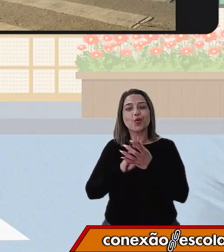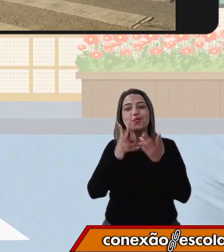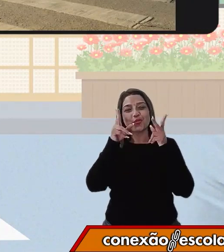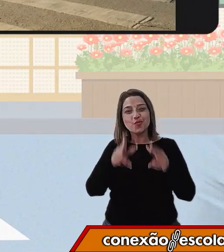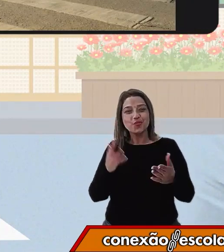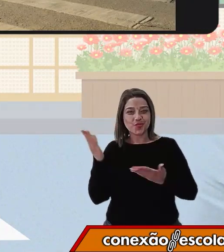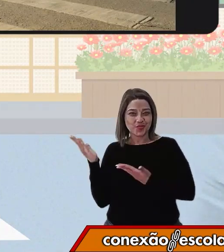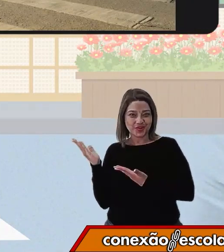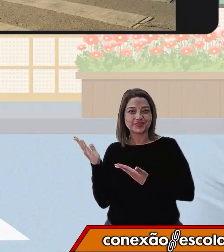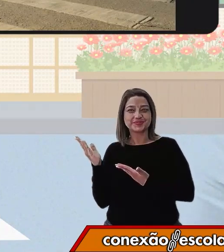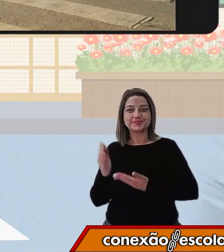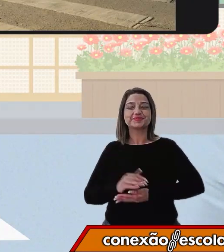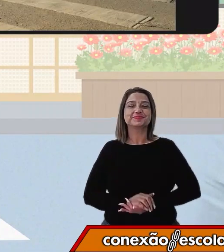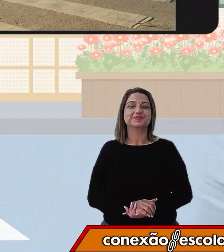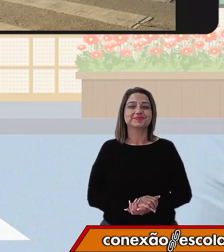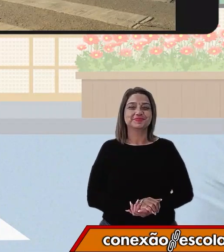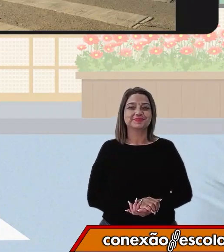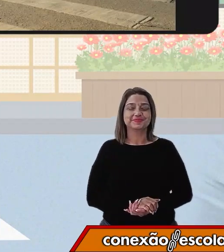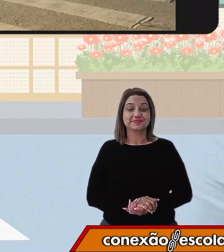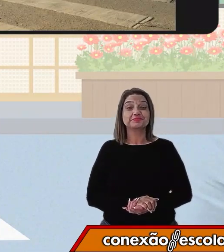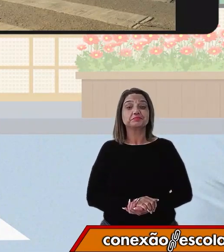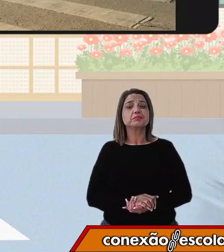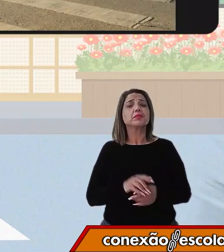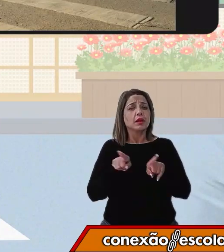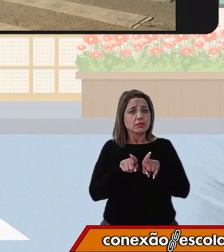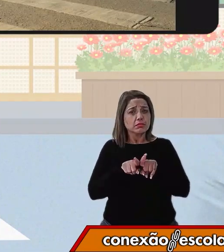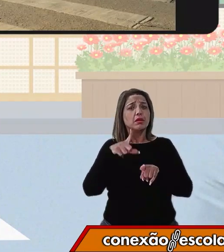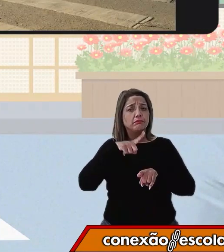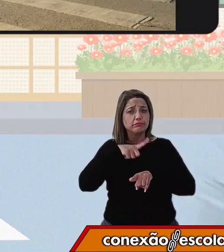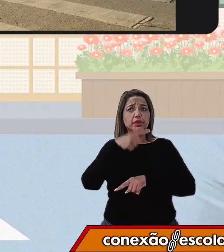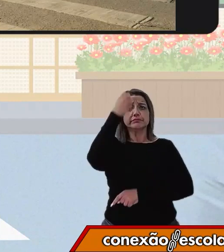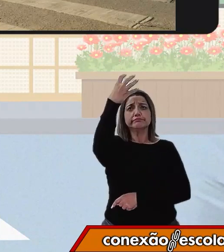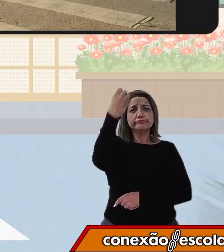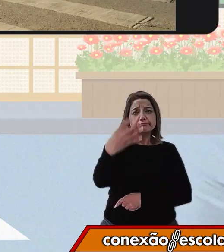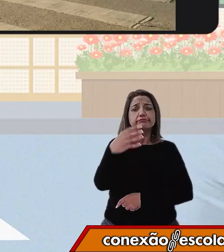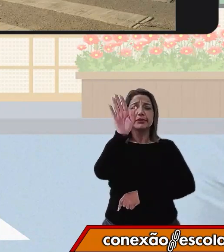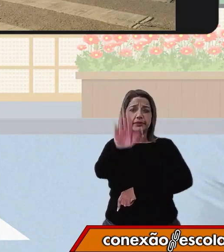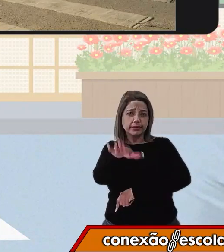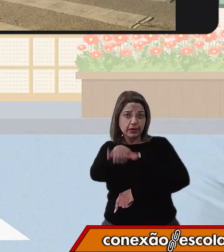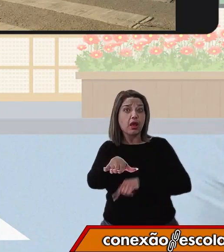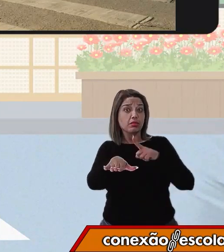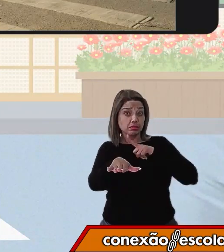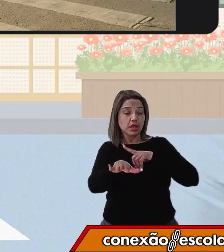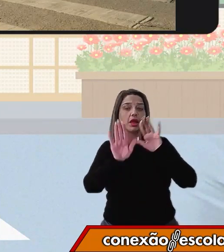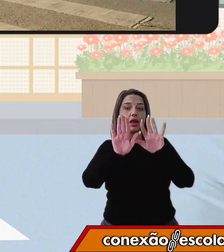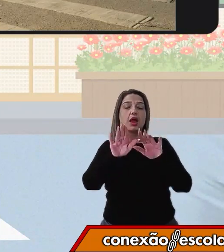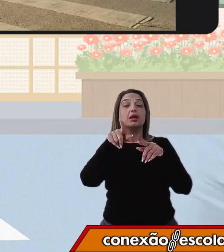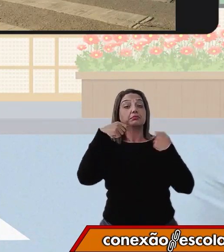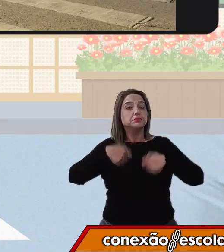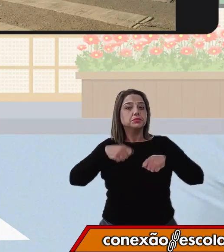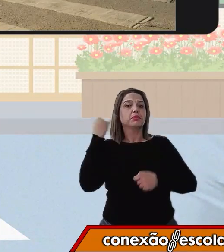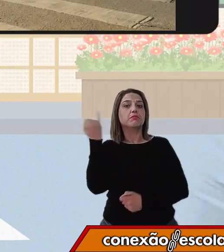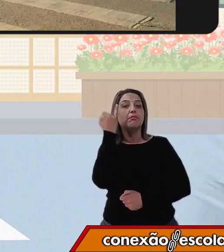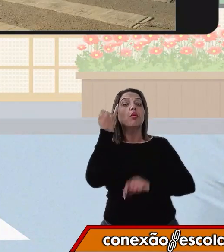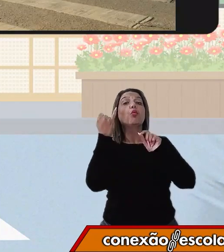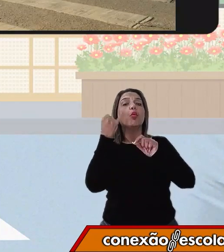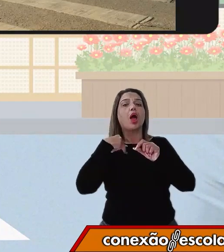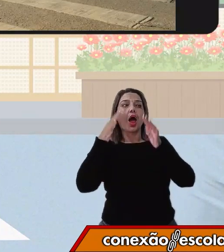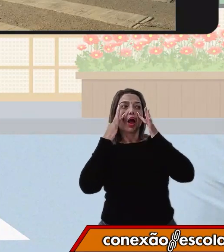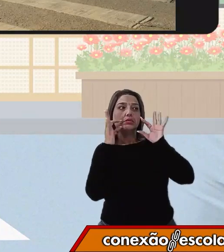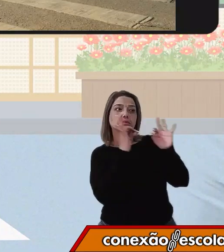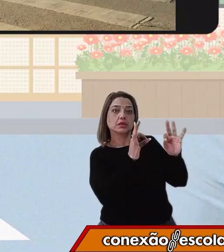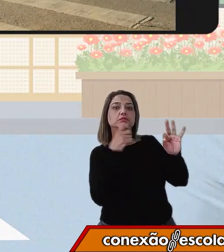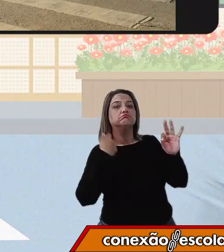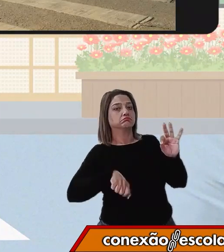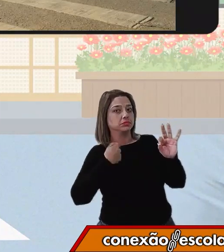fazer mesmo tendo essa sinalização O mais importante é que o pedestre tenha sempre